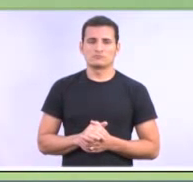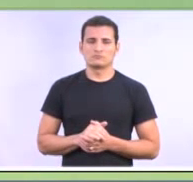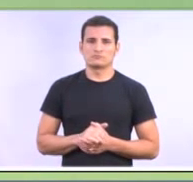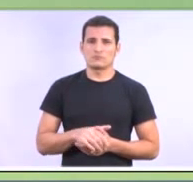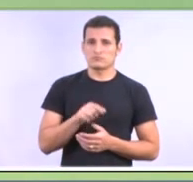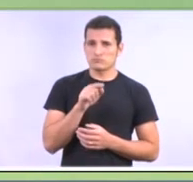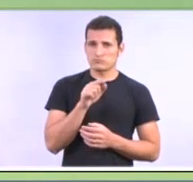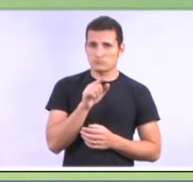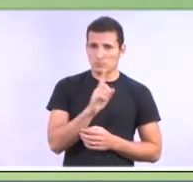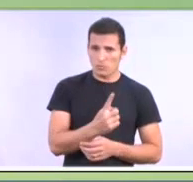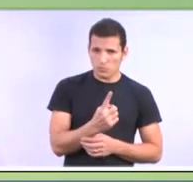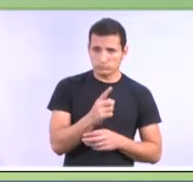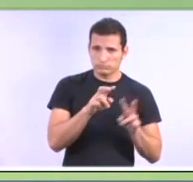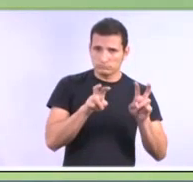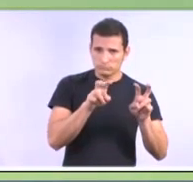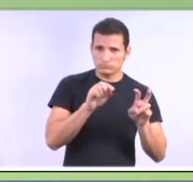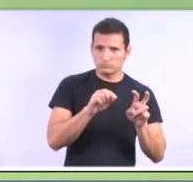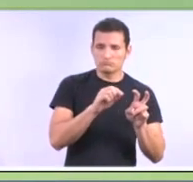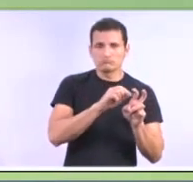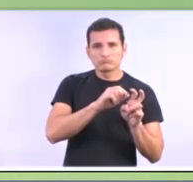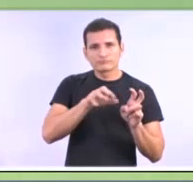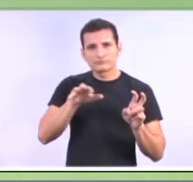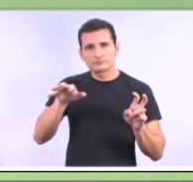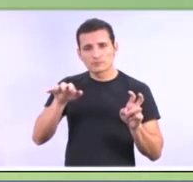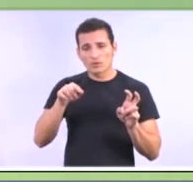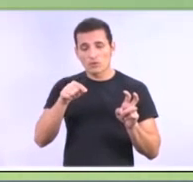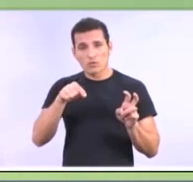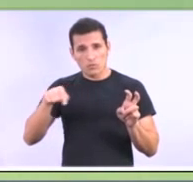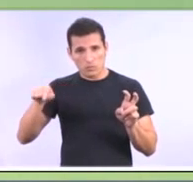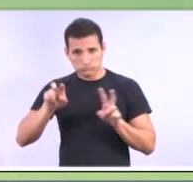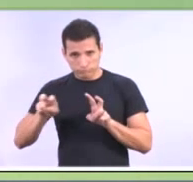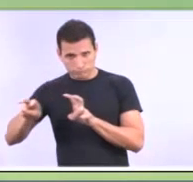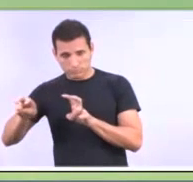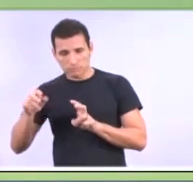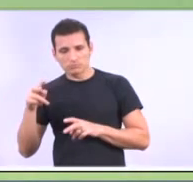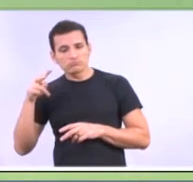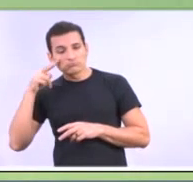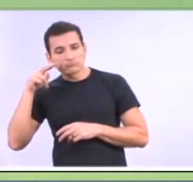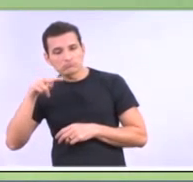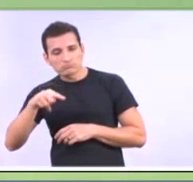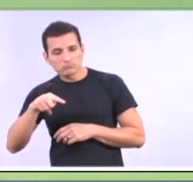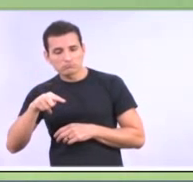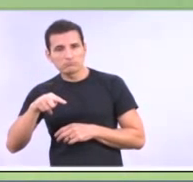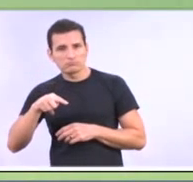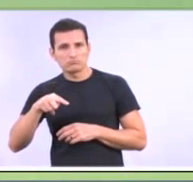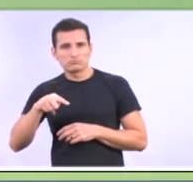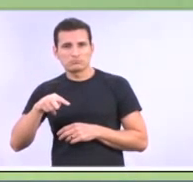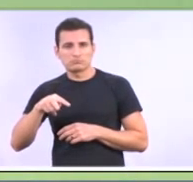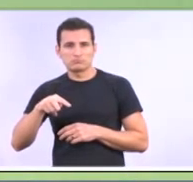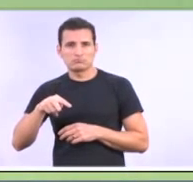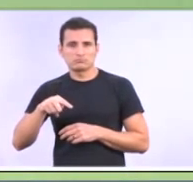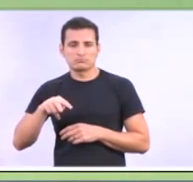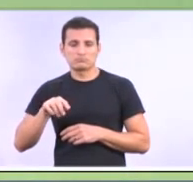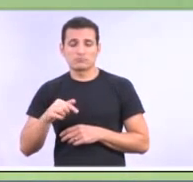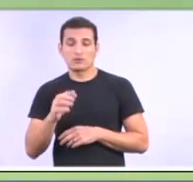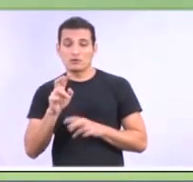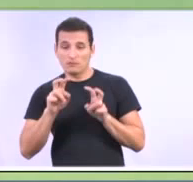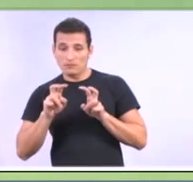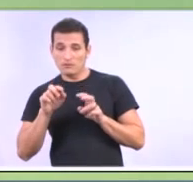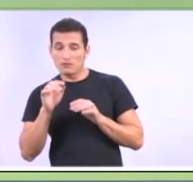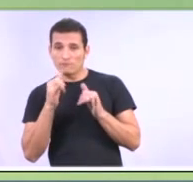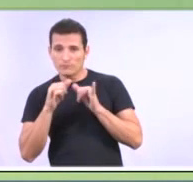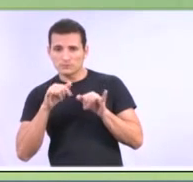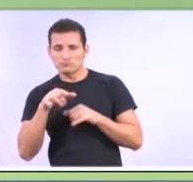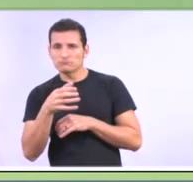está transmitindo, todos os demais vão escutar e quando fala, opa, essa informação vem para mim, eu devo pegar e vou interpretar.